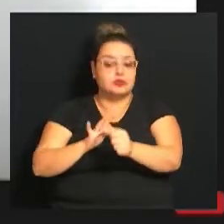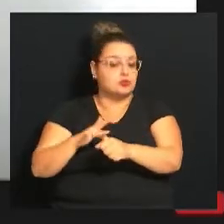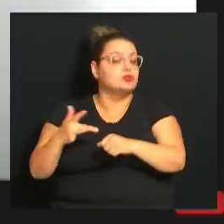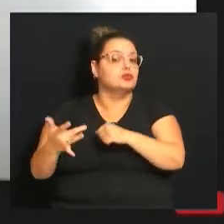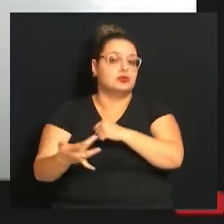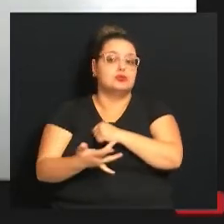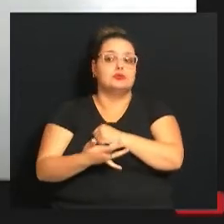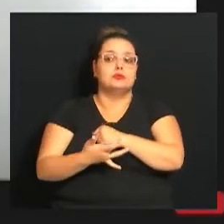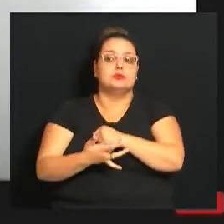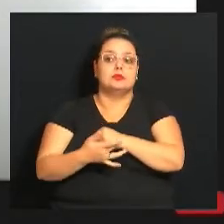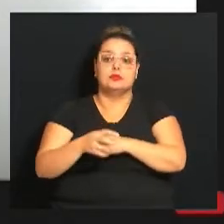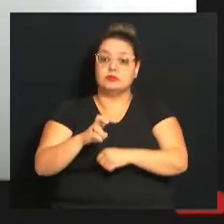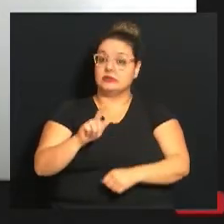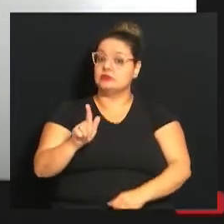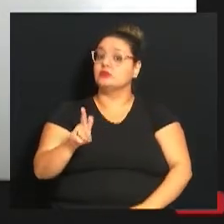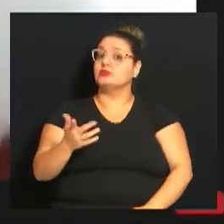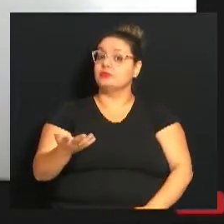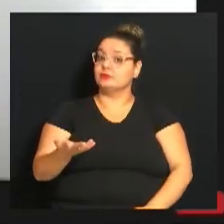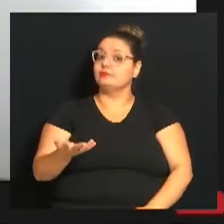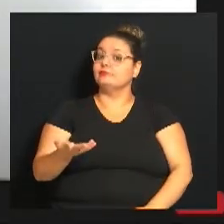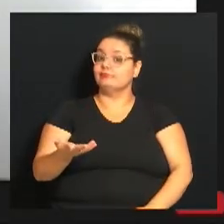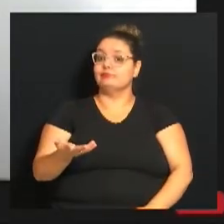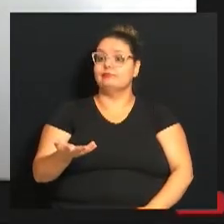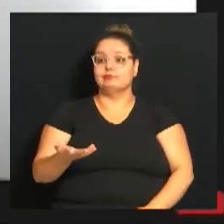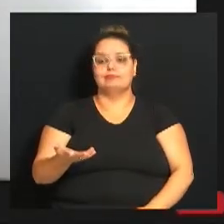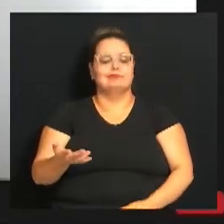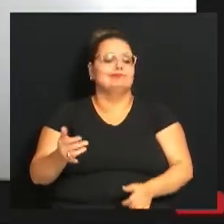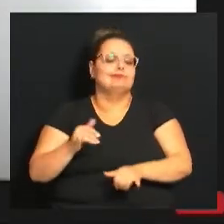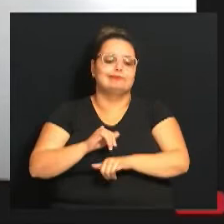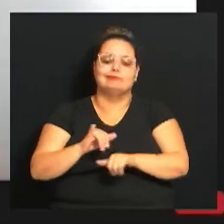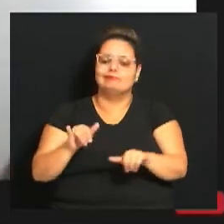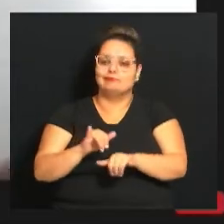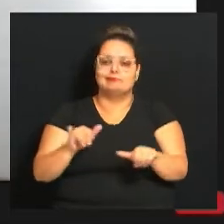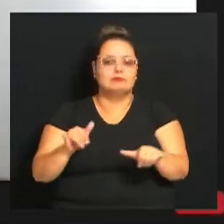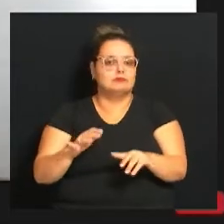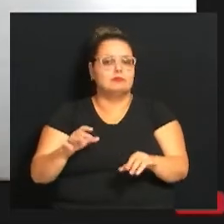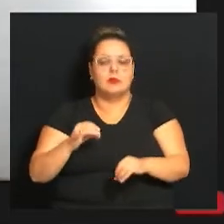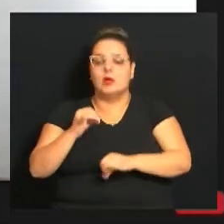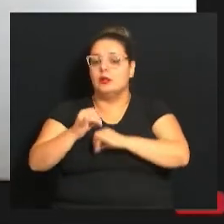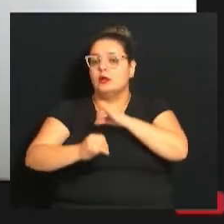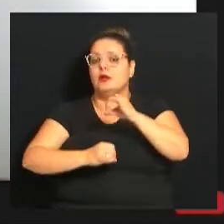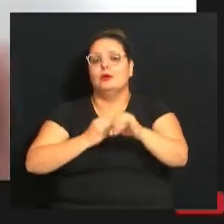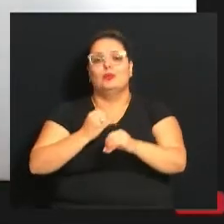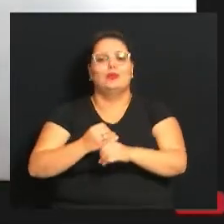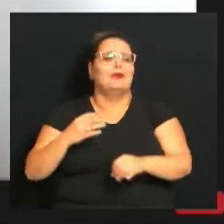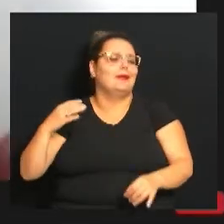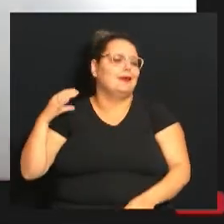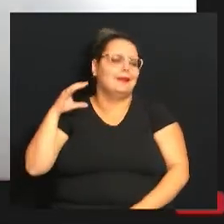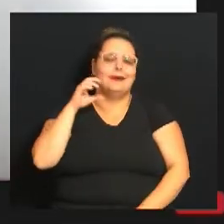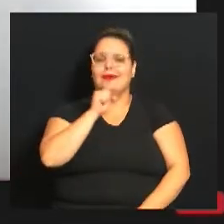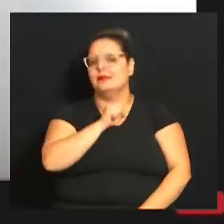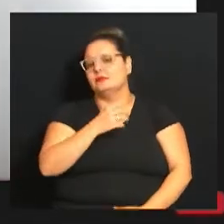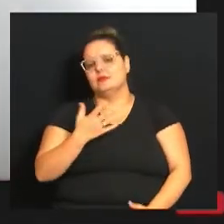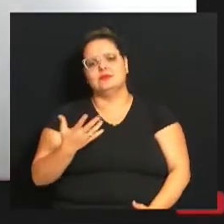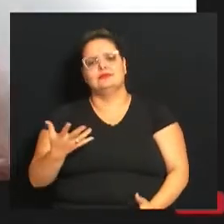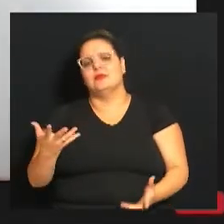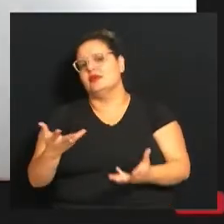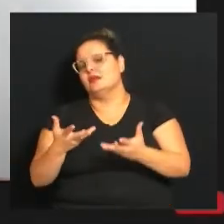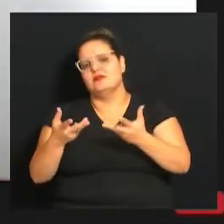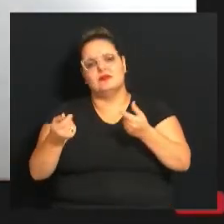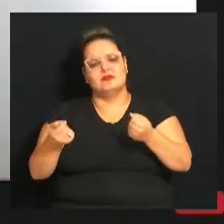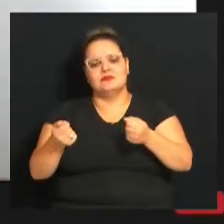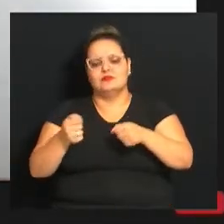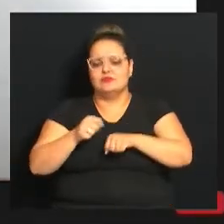5G agora, né? Que agora o 5G vai proporcionar essa qualidade fantástica de transmissão